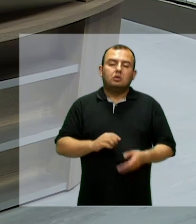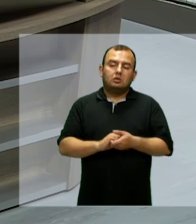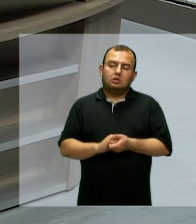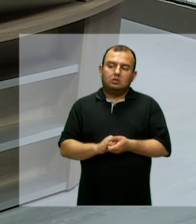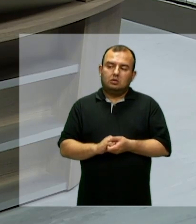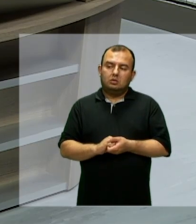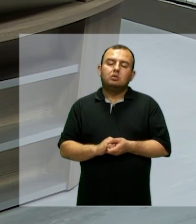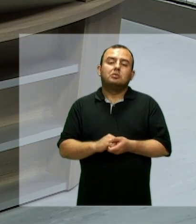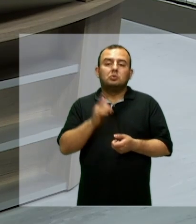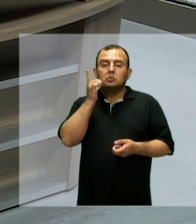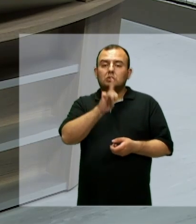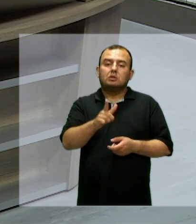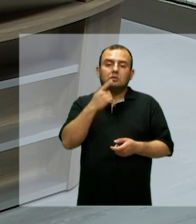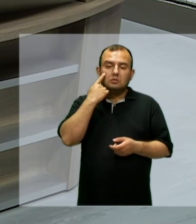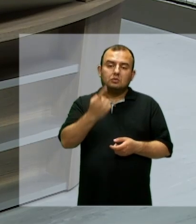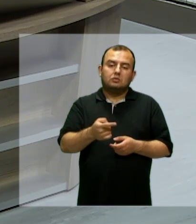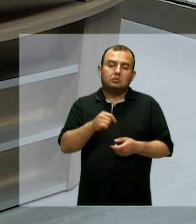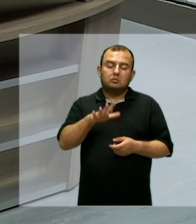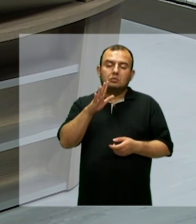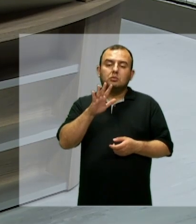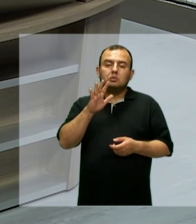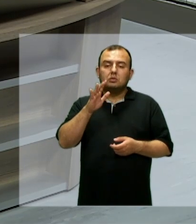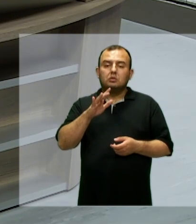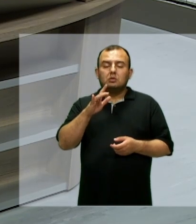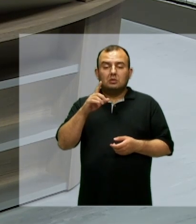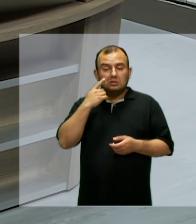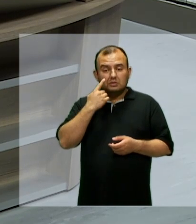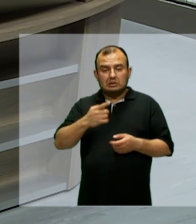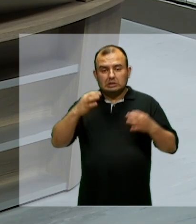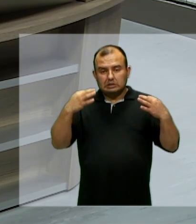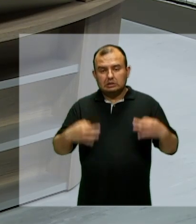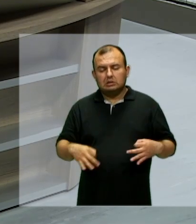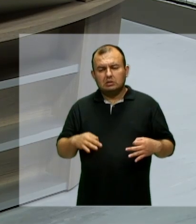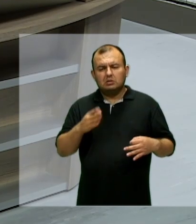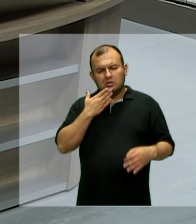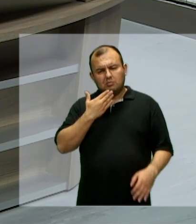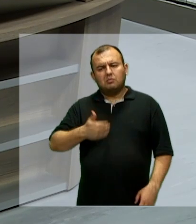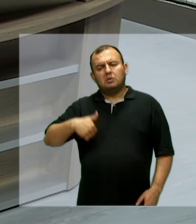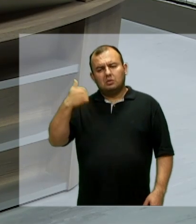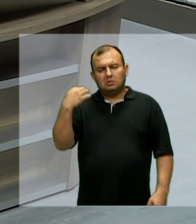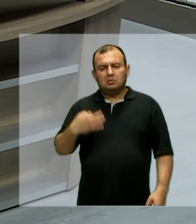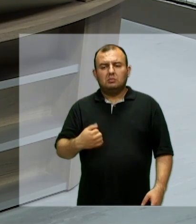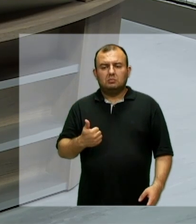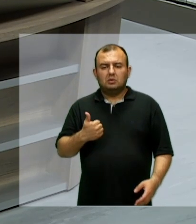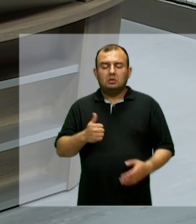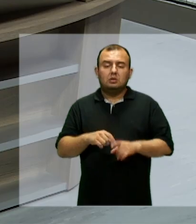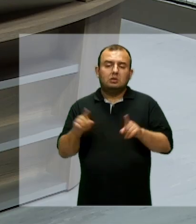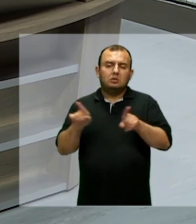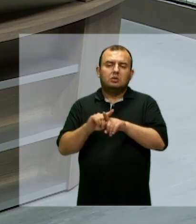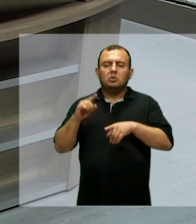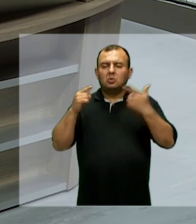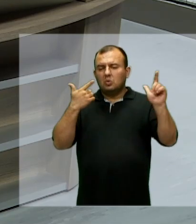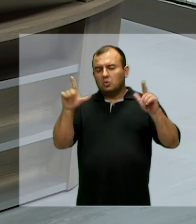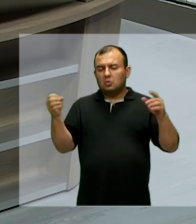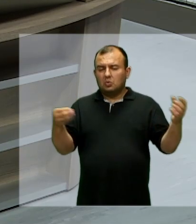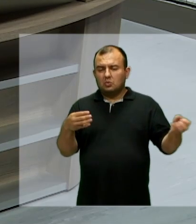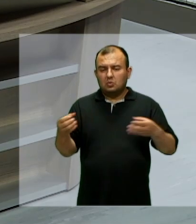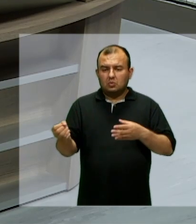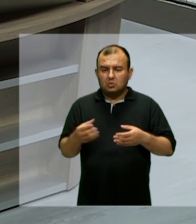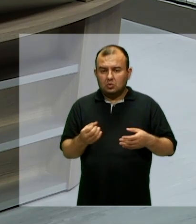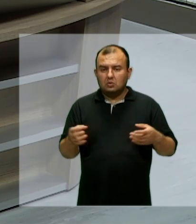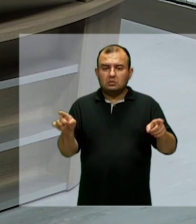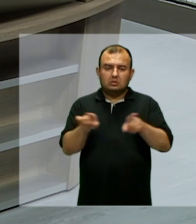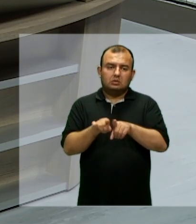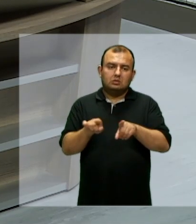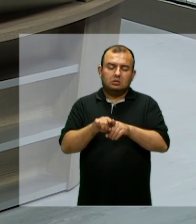convencional ou digital, você consegue ver aqui com mais precisão. É uma coisa que melhorou bastante. Existem outras coisas novas ainda, mas não